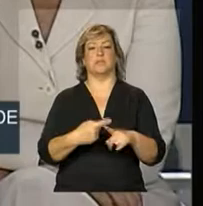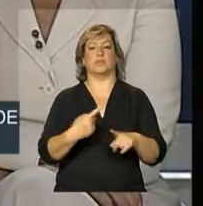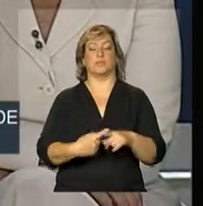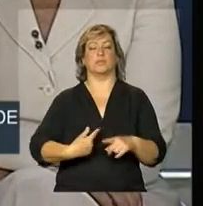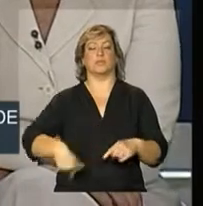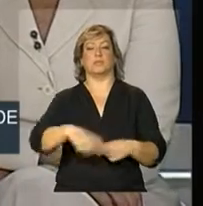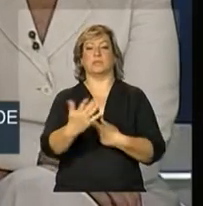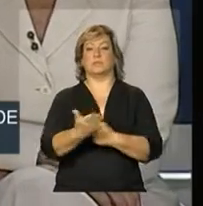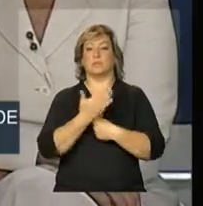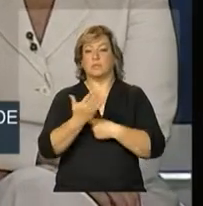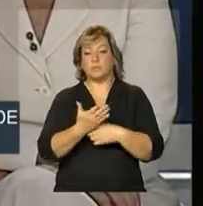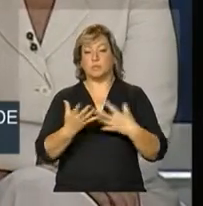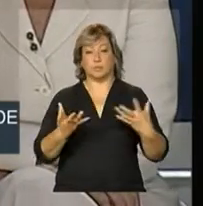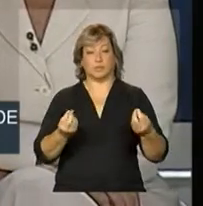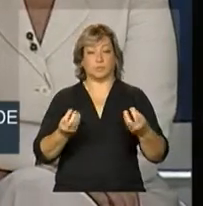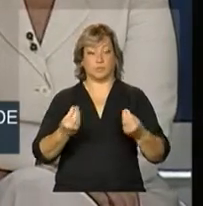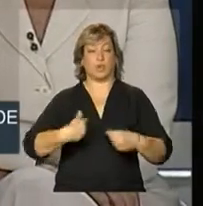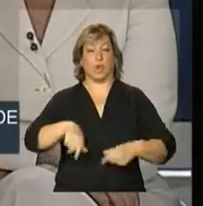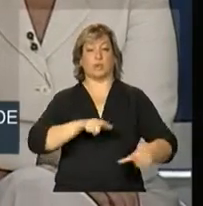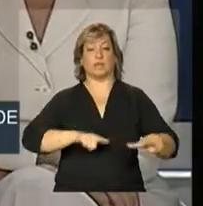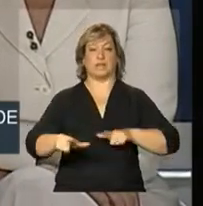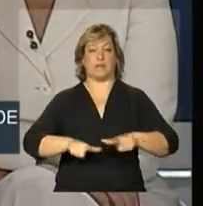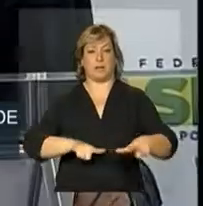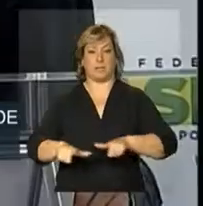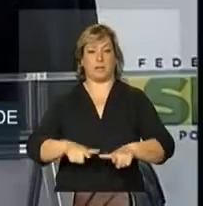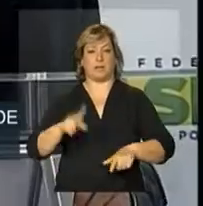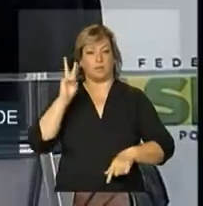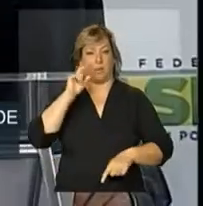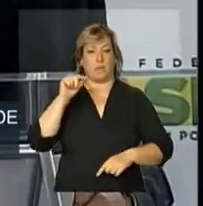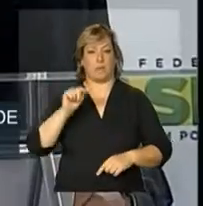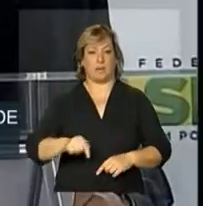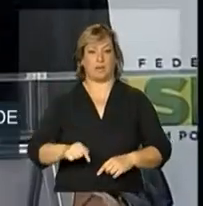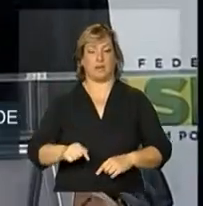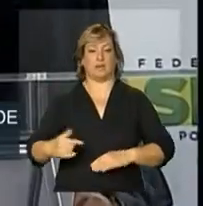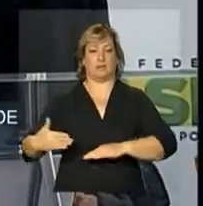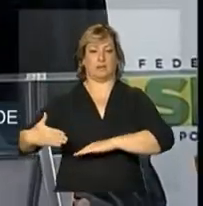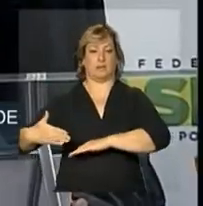suporte fantástico às nossas operações portuárias.